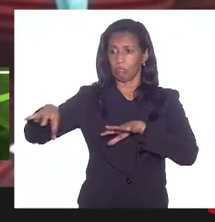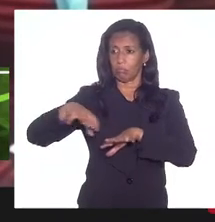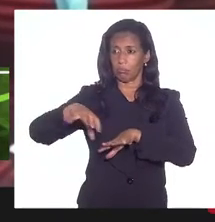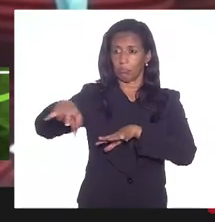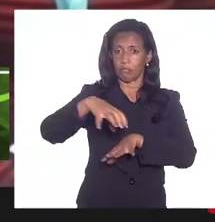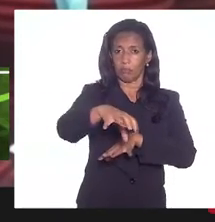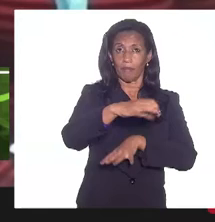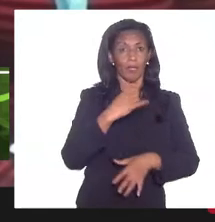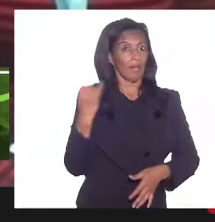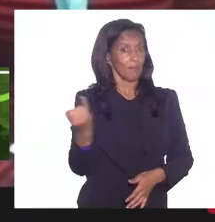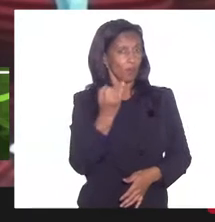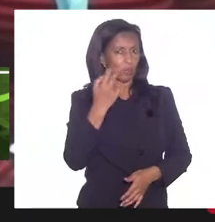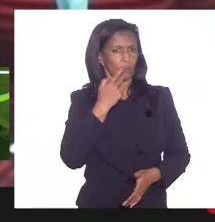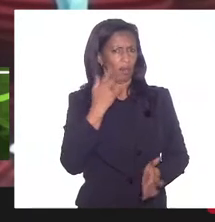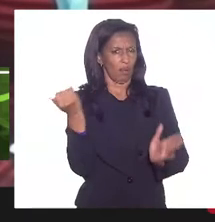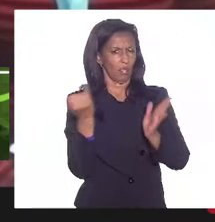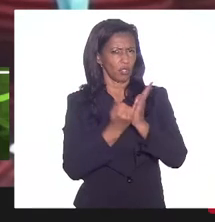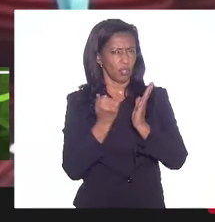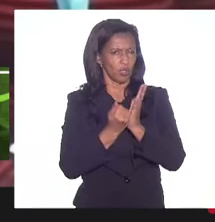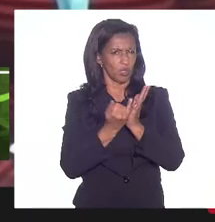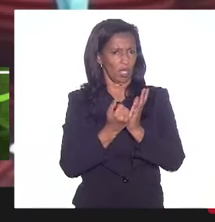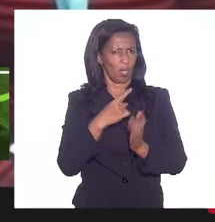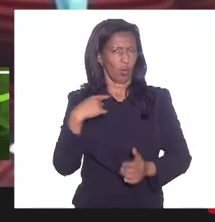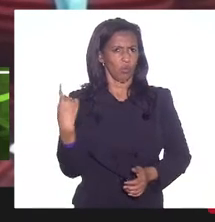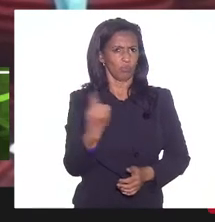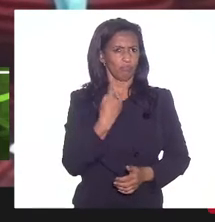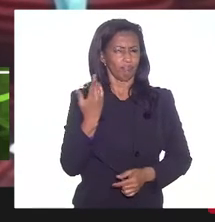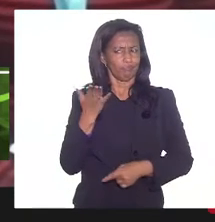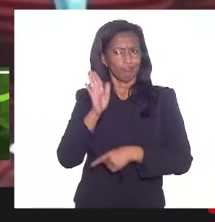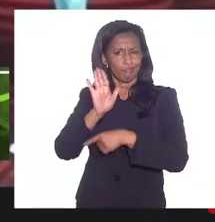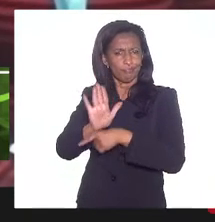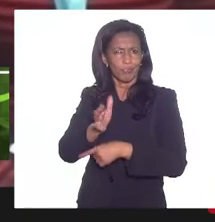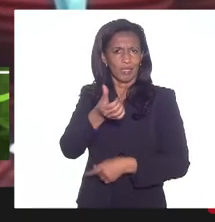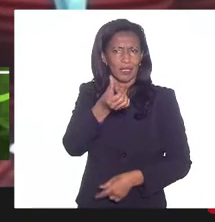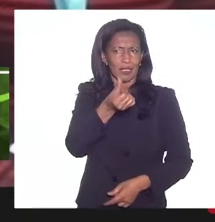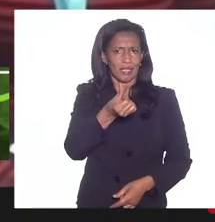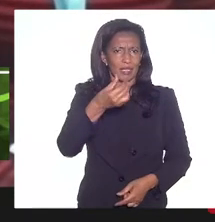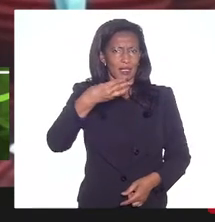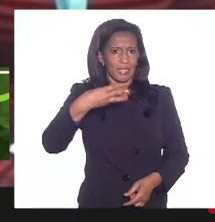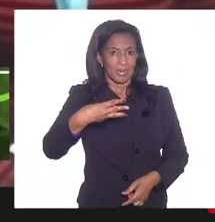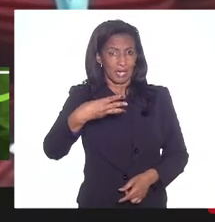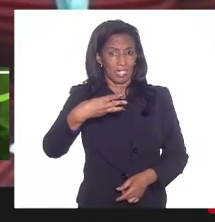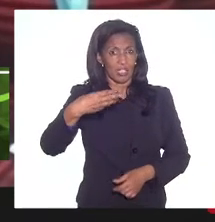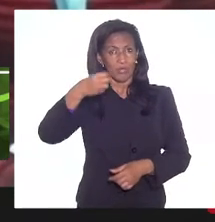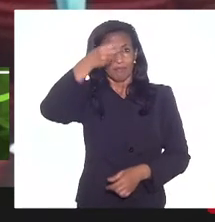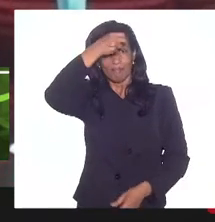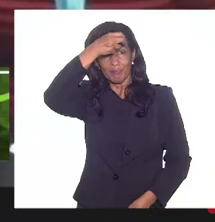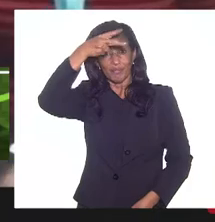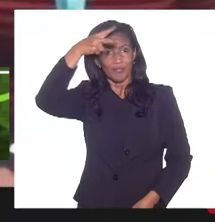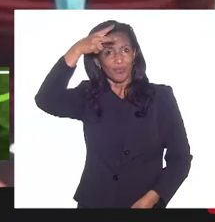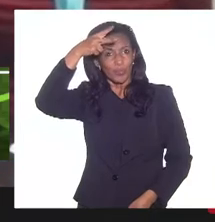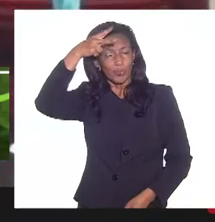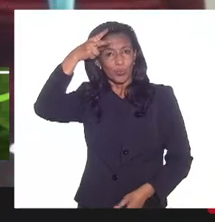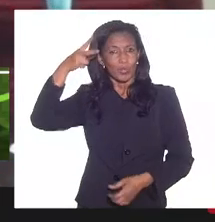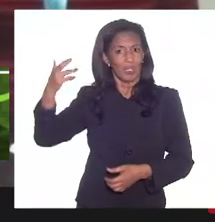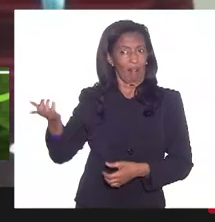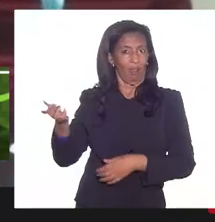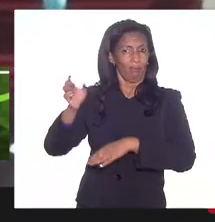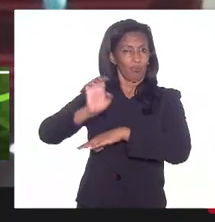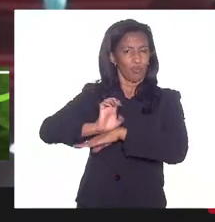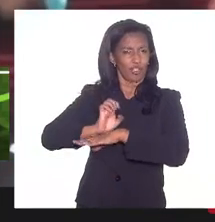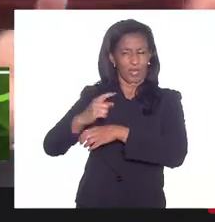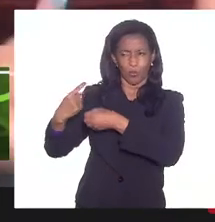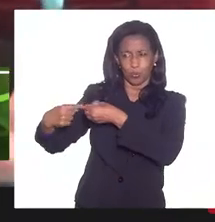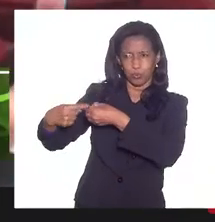que através daquele edital nós atendemos 63 municípios do Estado a nossa expectativa era que